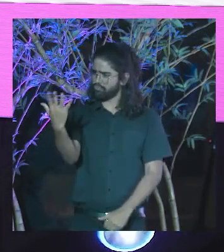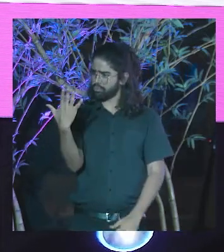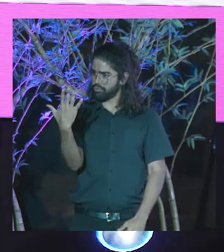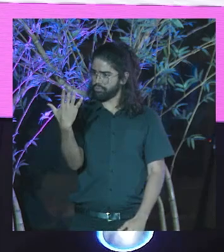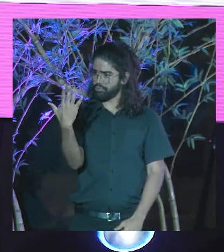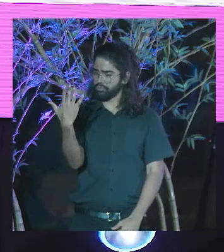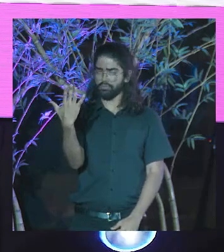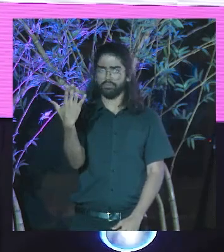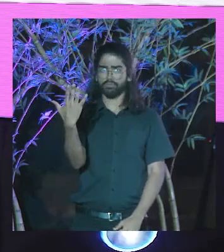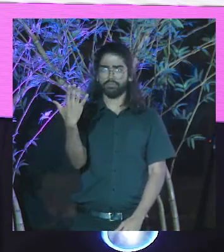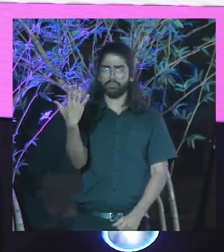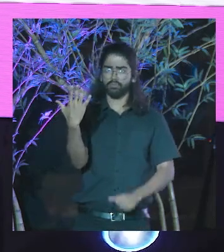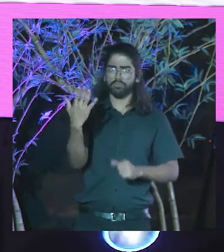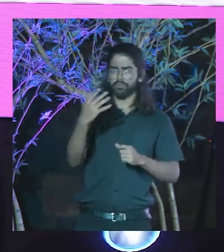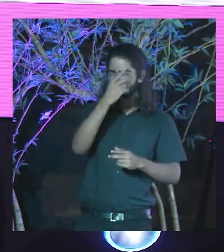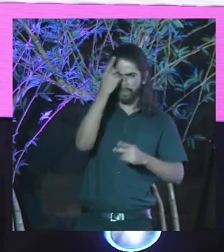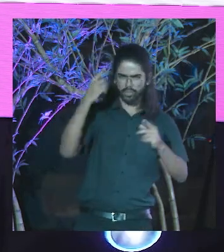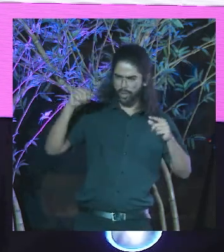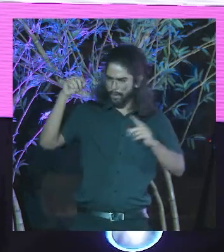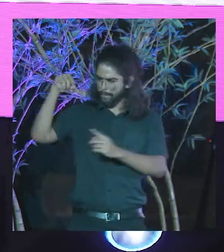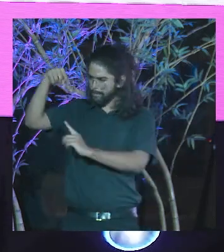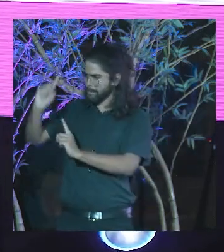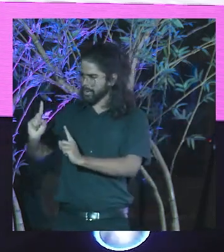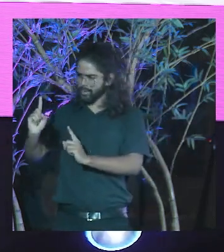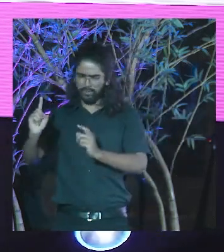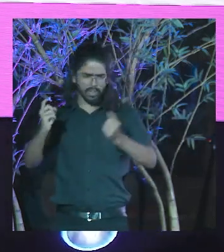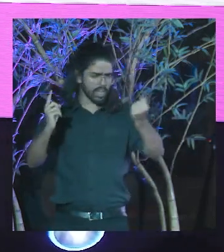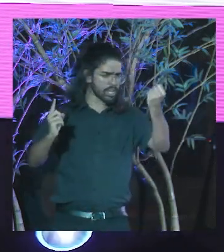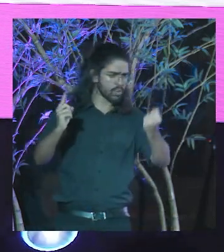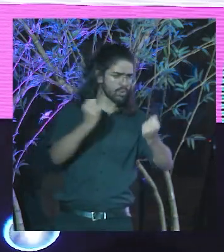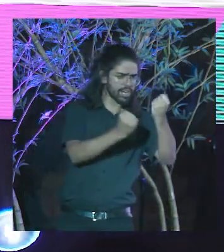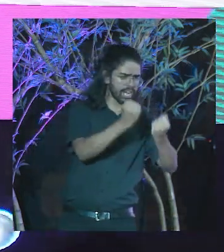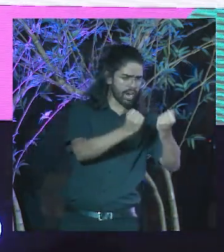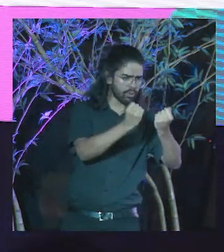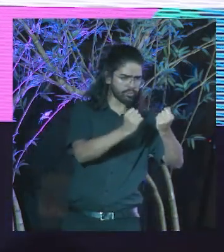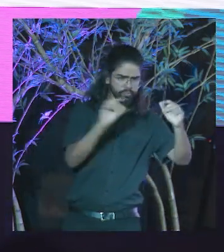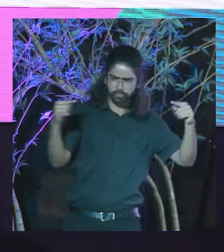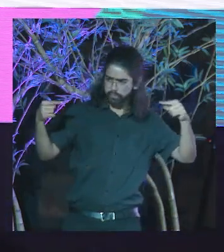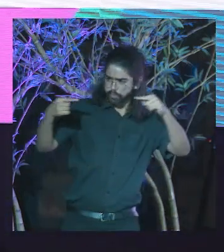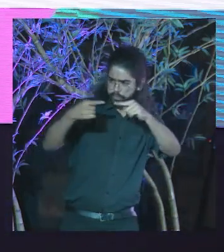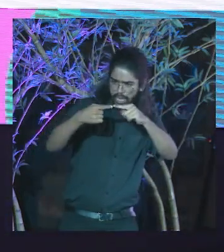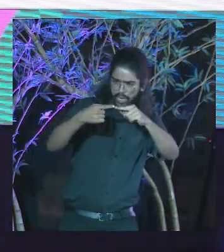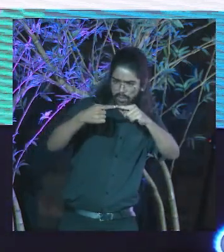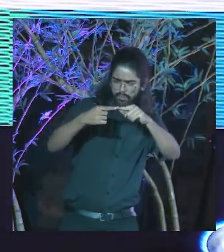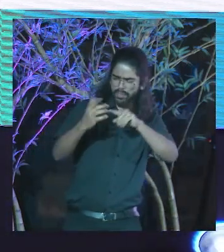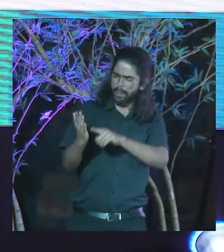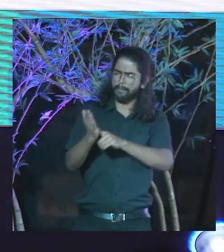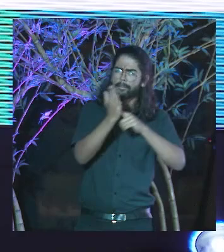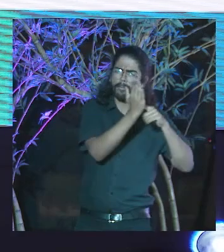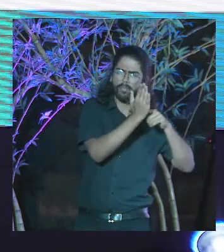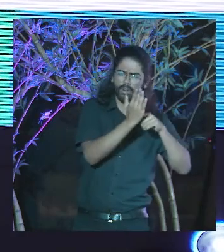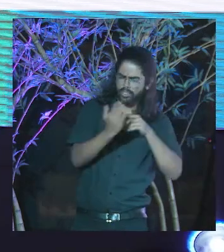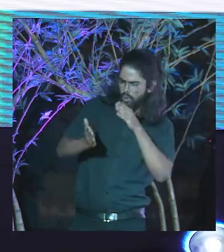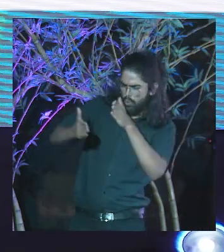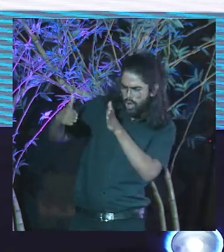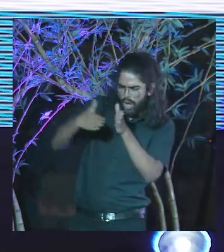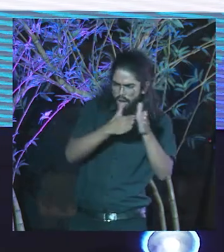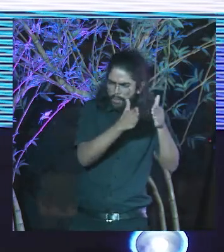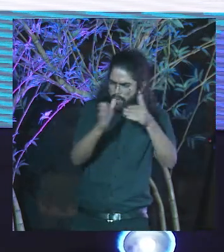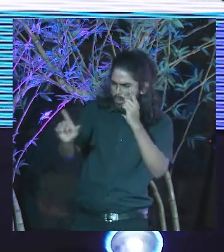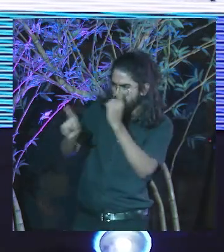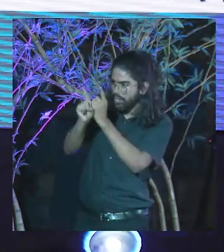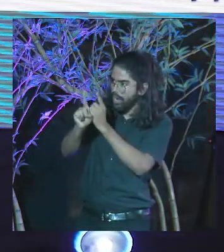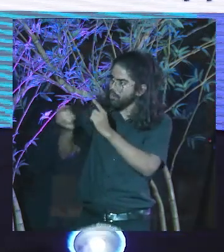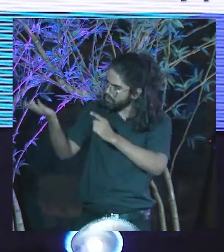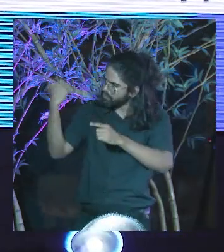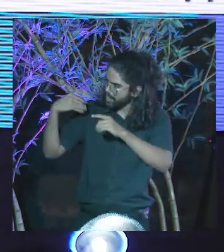alerta da pessoa mais próxima, formado por um sistema de inteligência artificial. Ele apresenta o trajeto para pegar essa pessoa. Ele